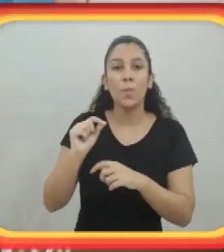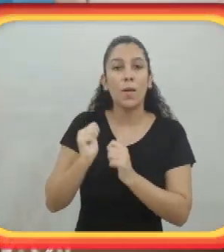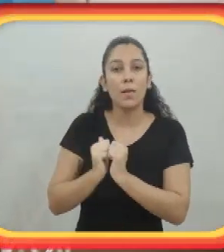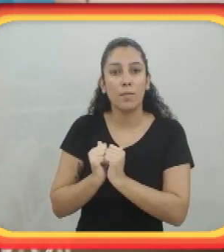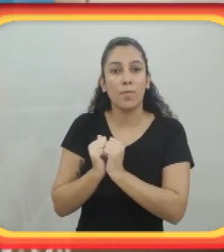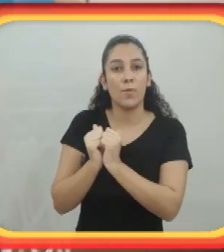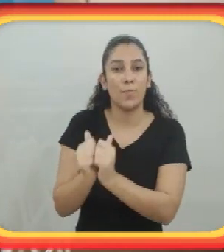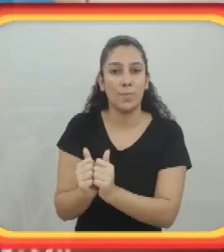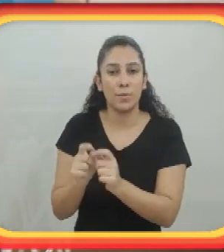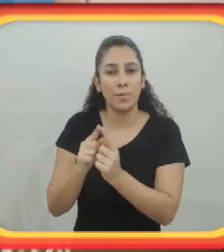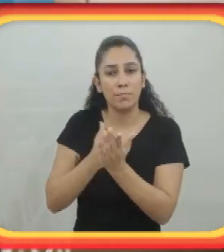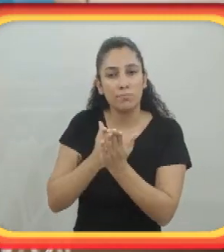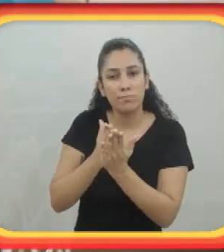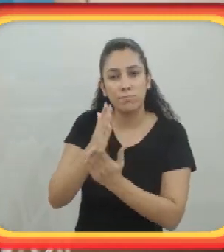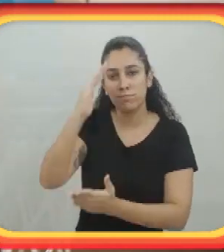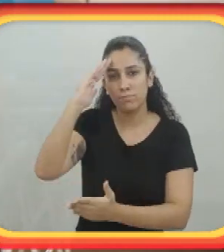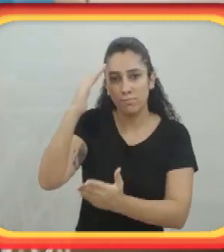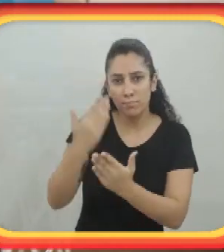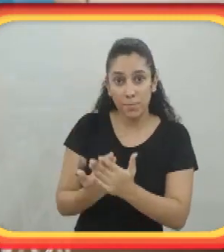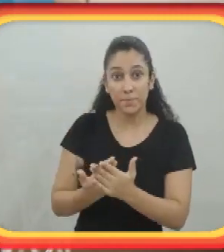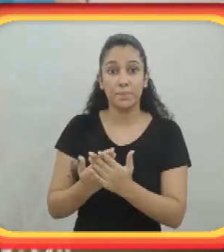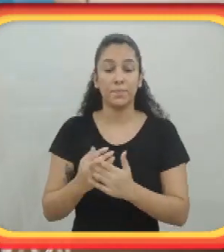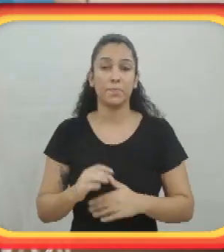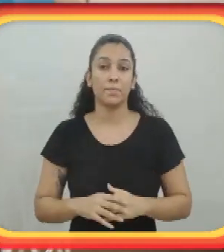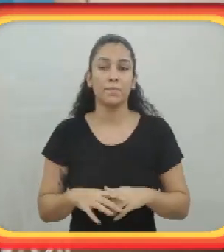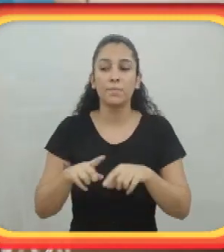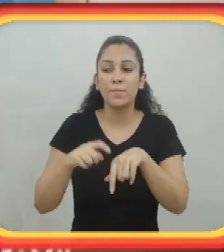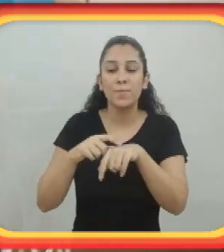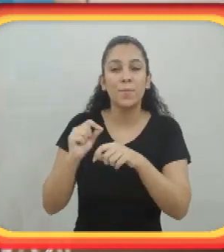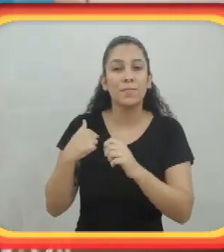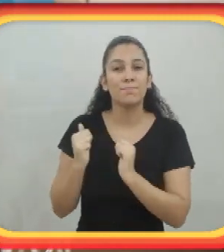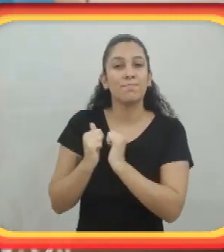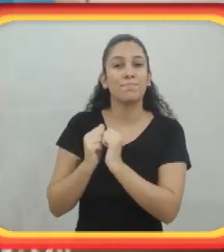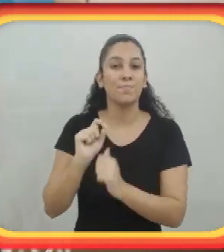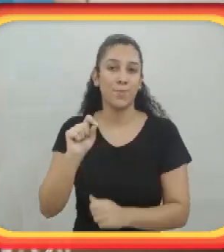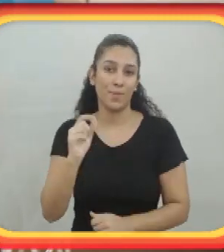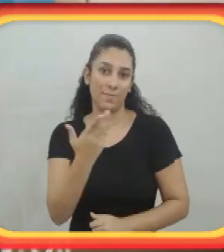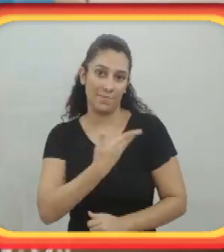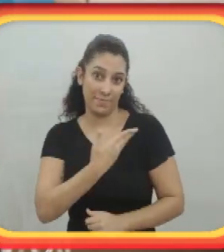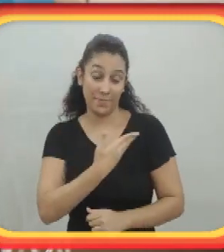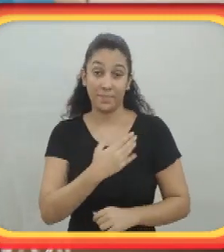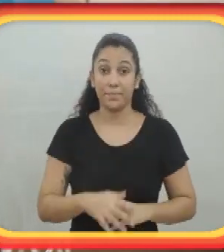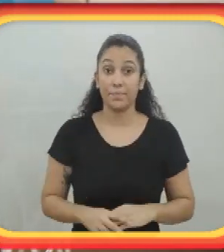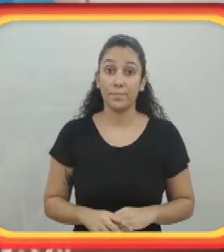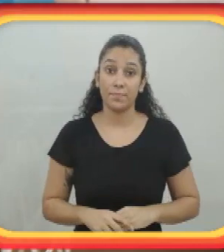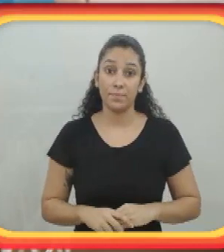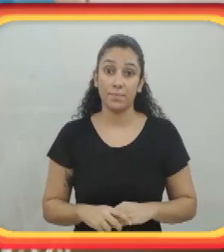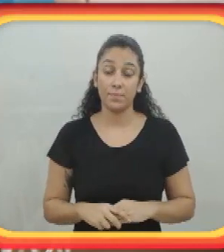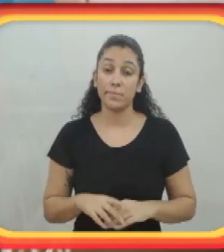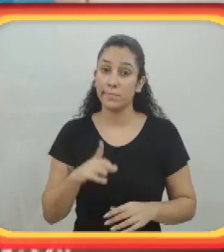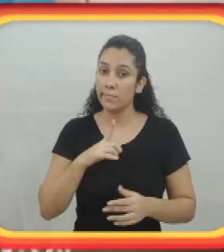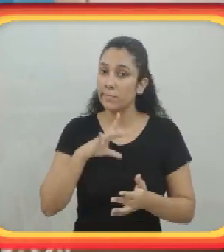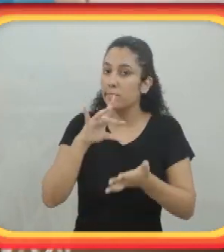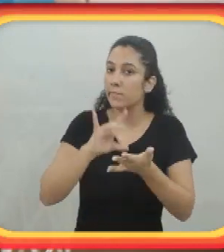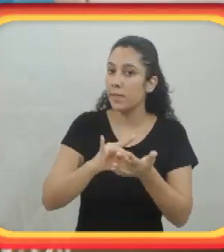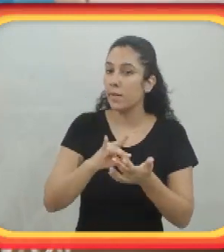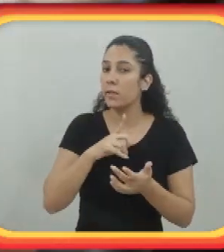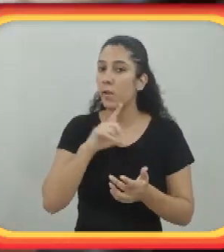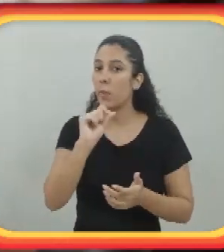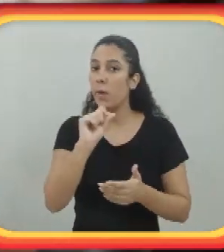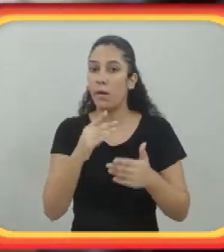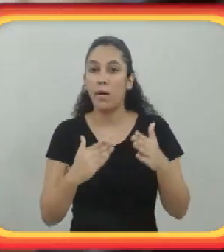posso falar? Questão de companheirismo, lealdade no sentido dos amigos,